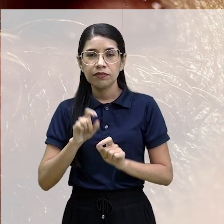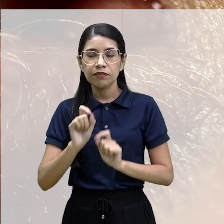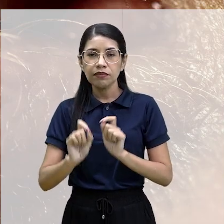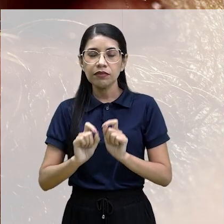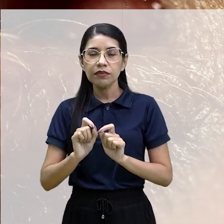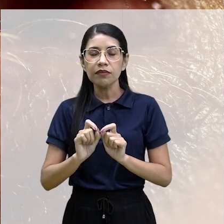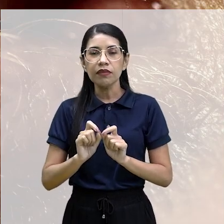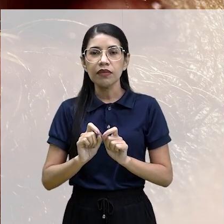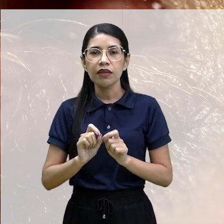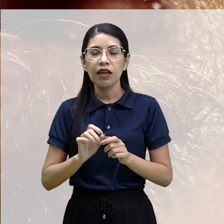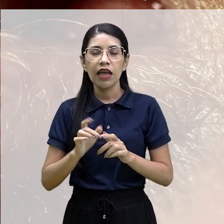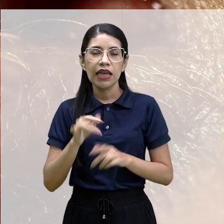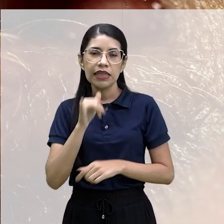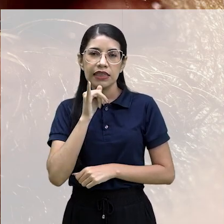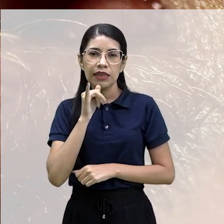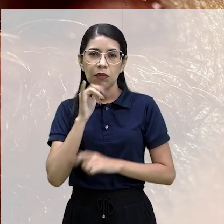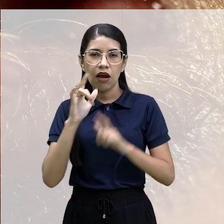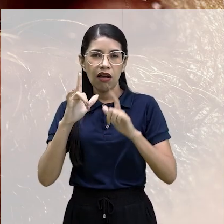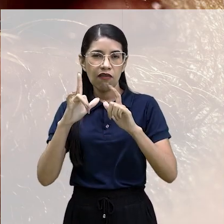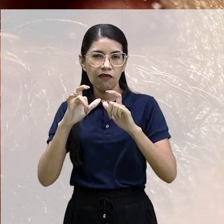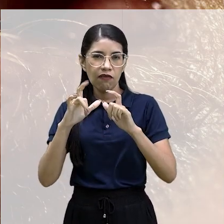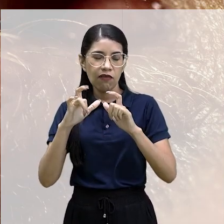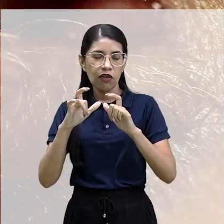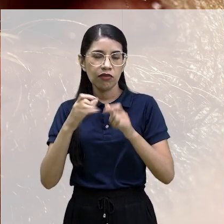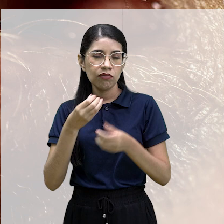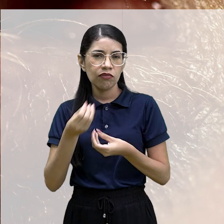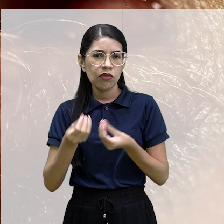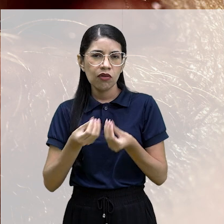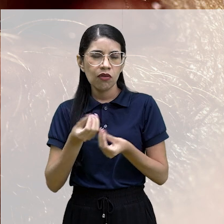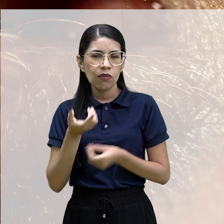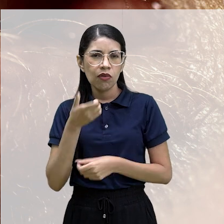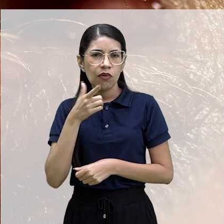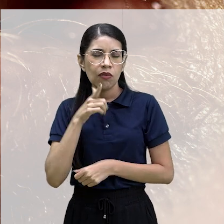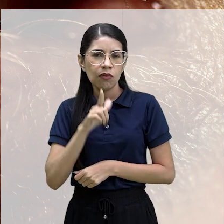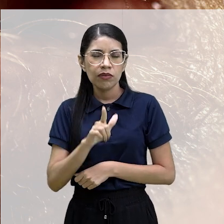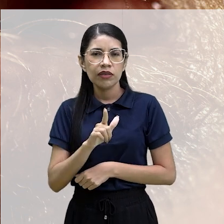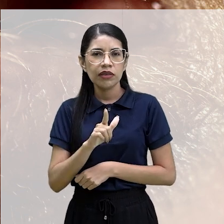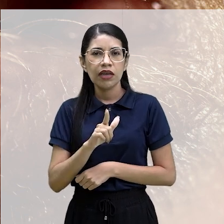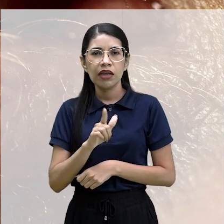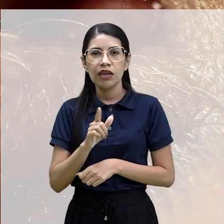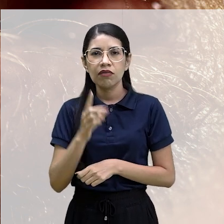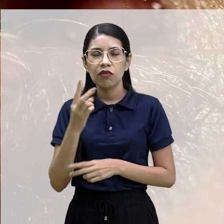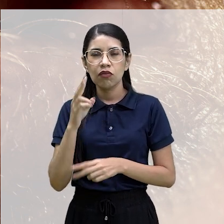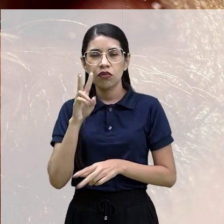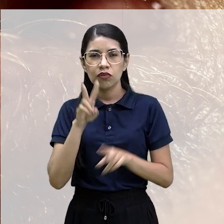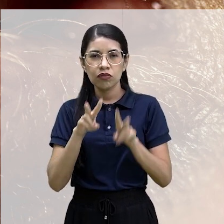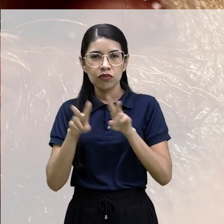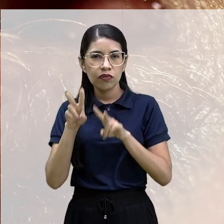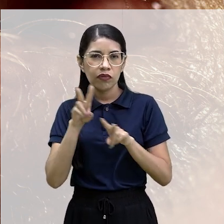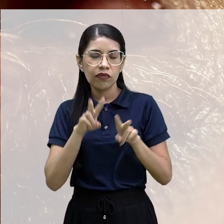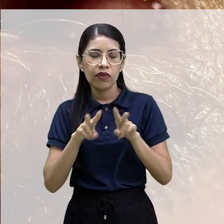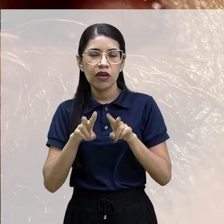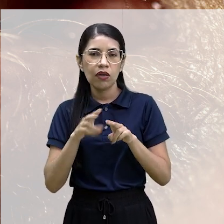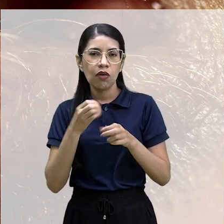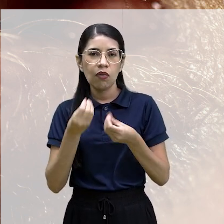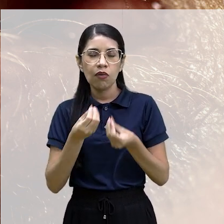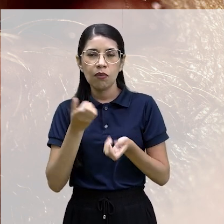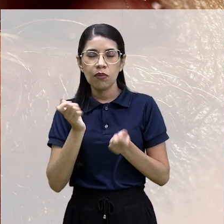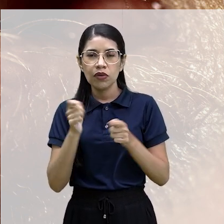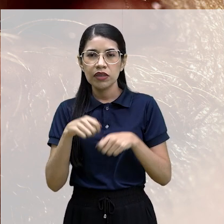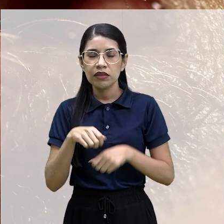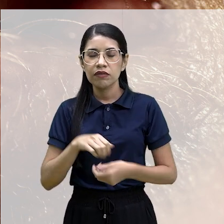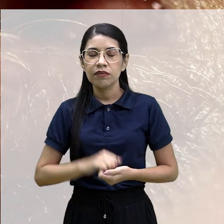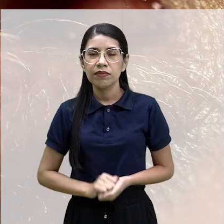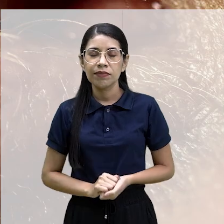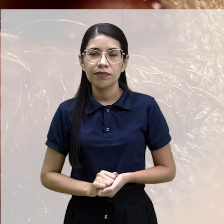ao tirarmos uma foto. Como é que essa foto chega aos nossos olhos? Como é que eu enxergo?